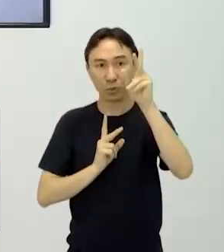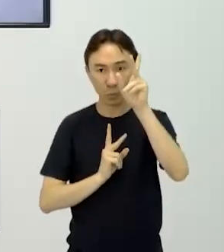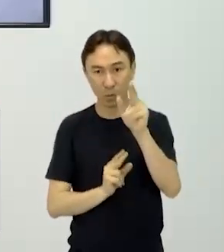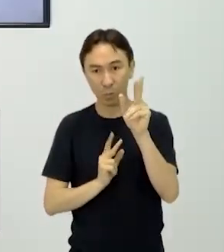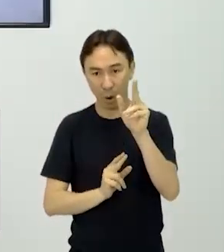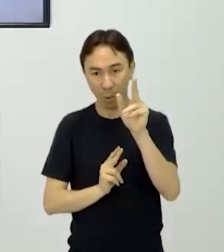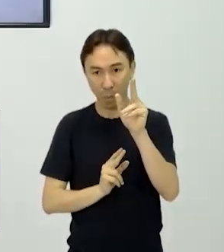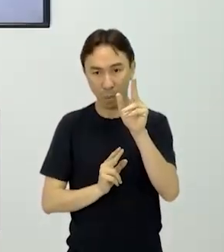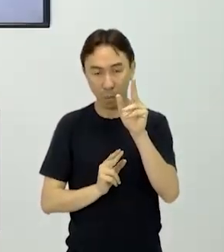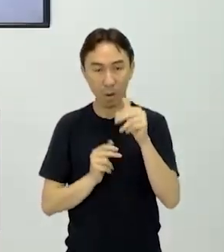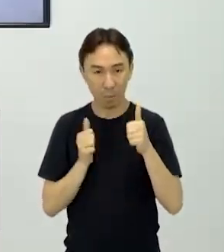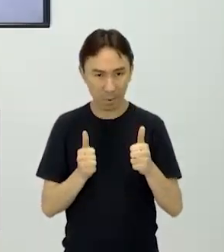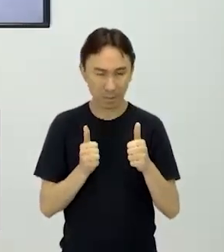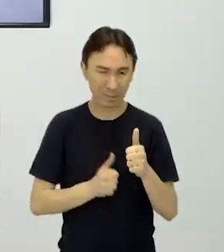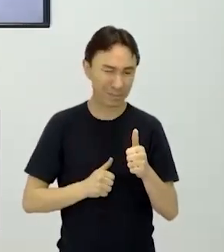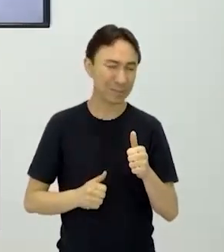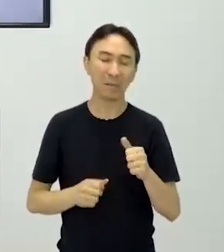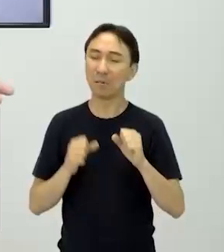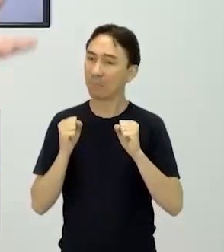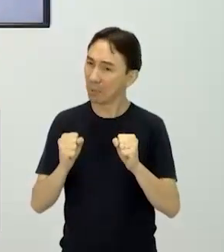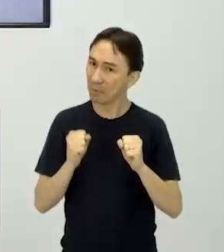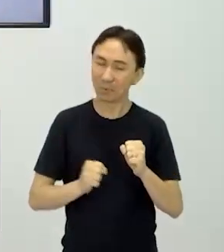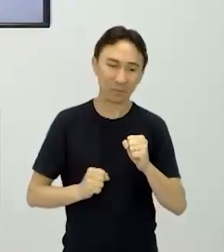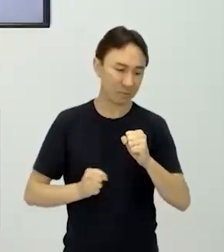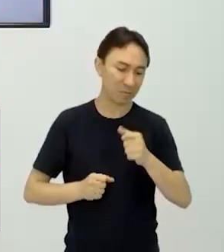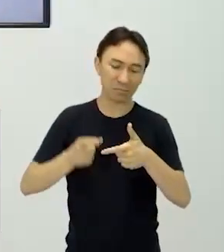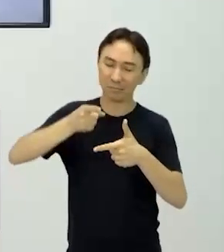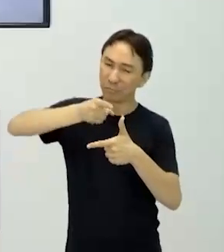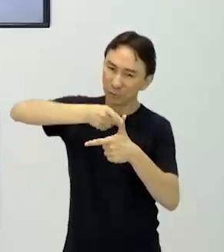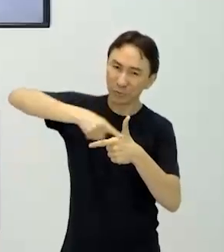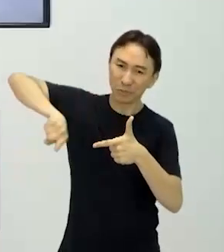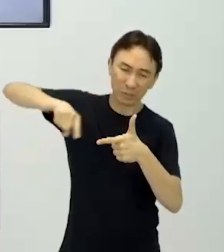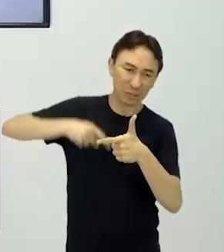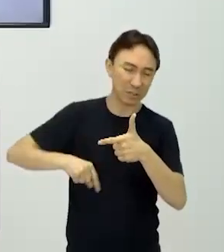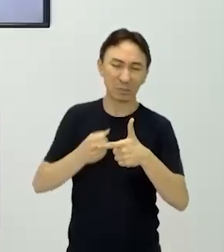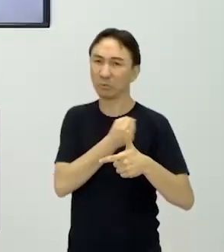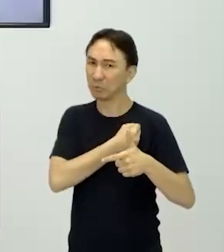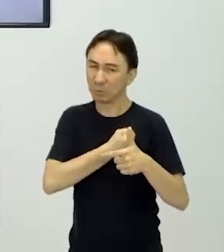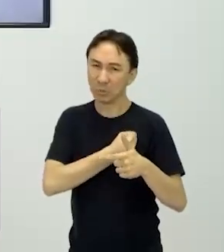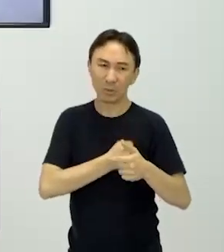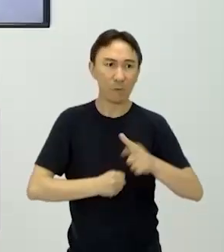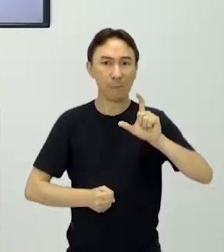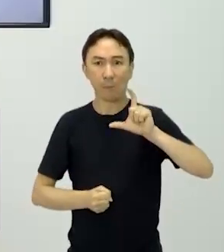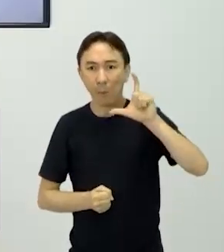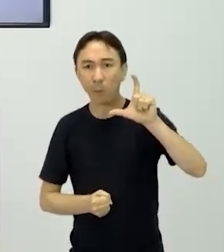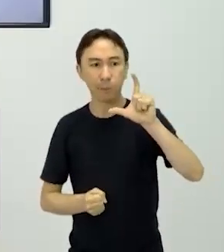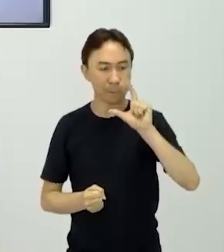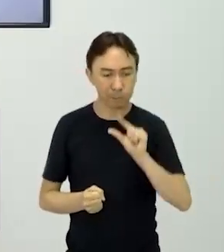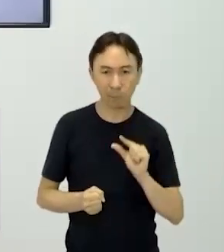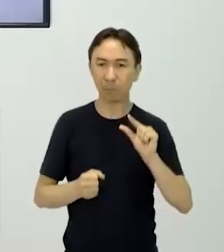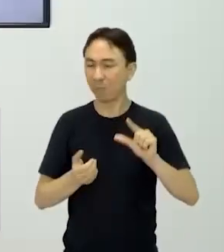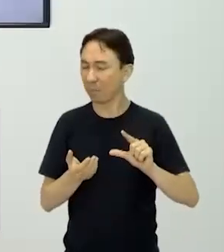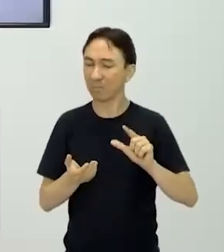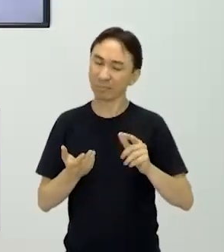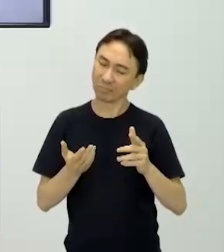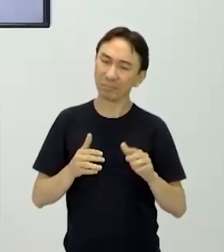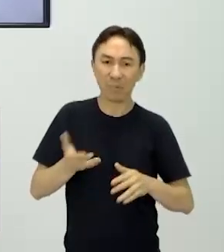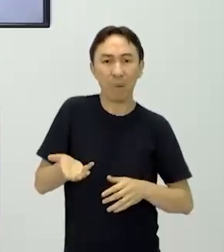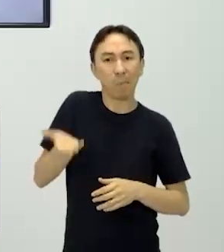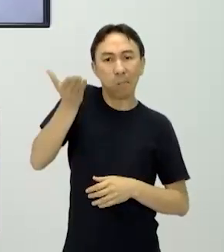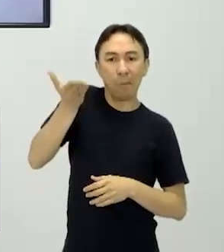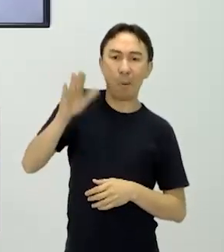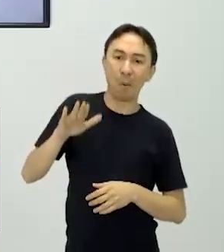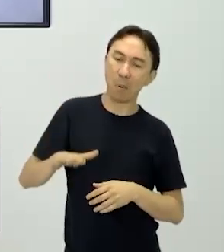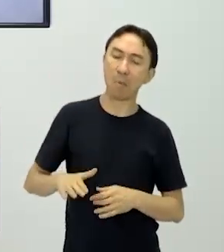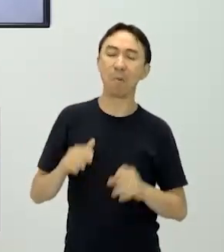para dividir. Pode utilizar números grandões, pode utilizar números pequenininhos também. Nós vamos ter aí um momento, né, em que a gente vai